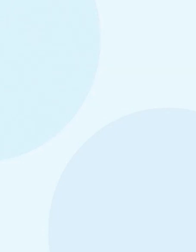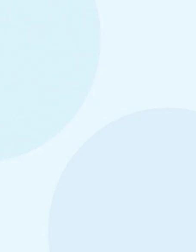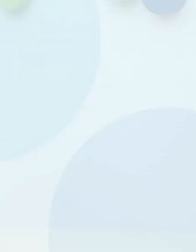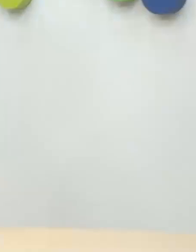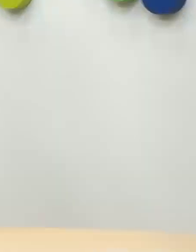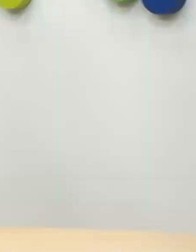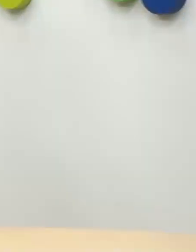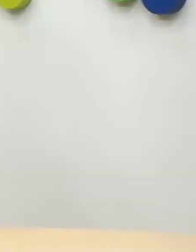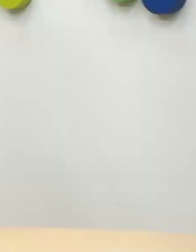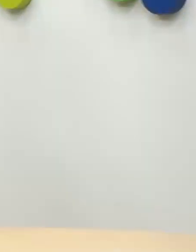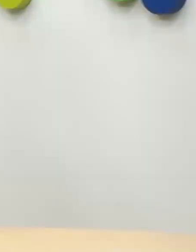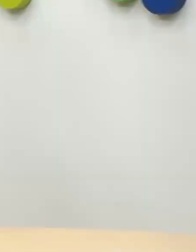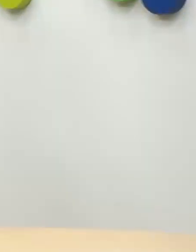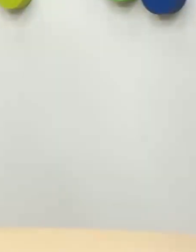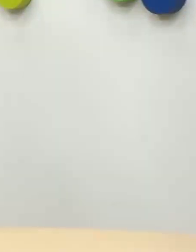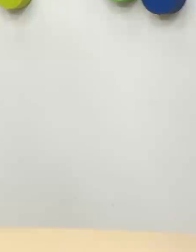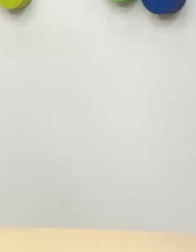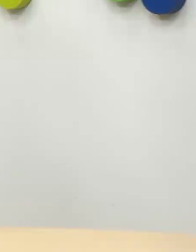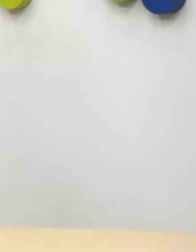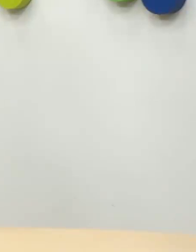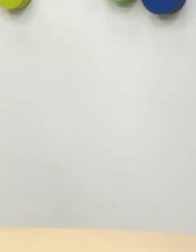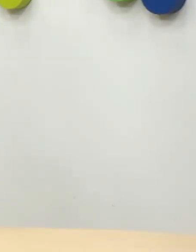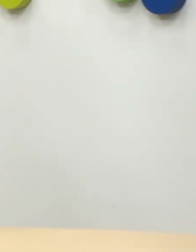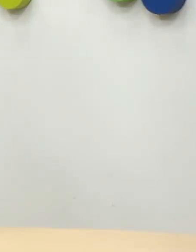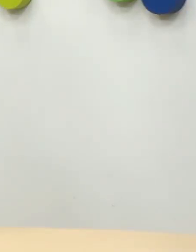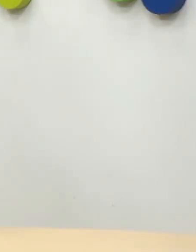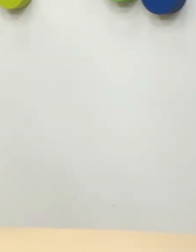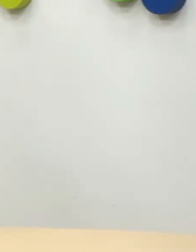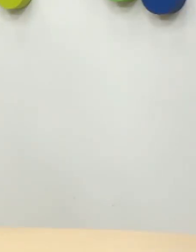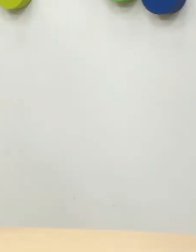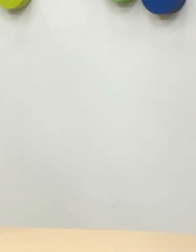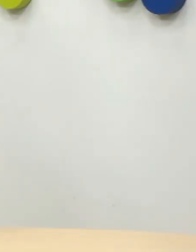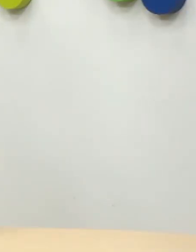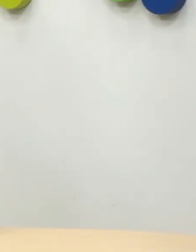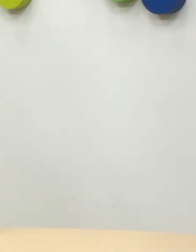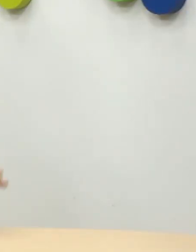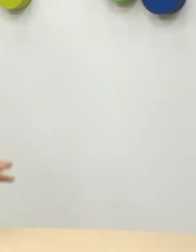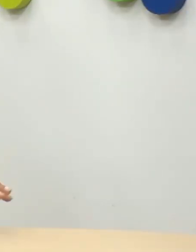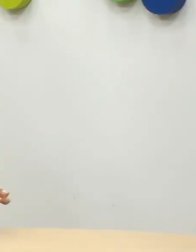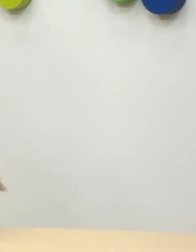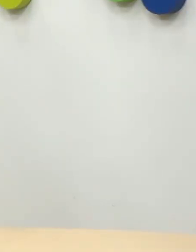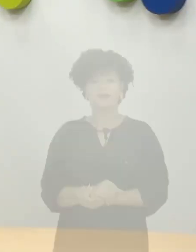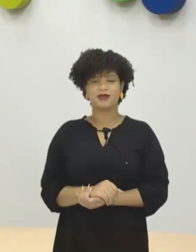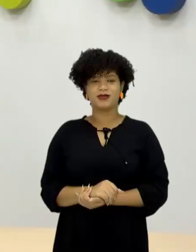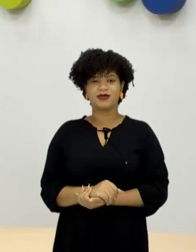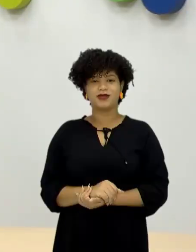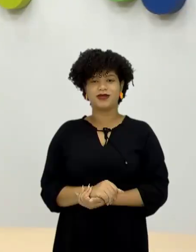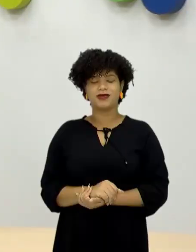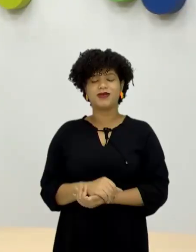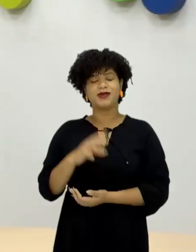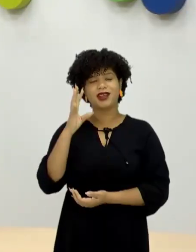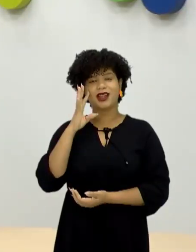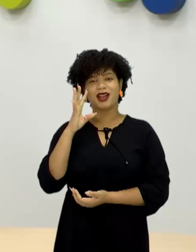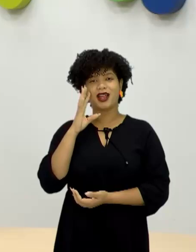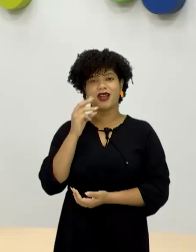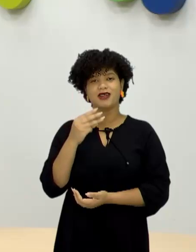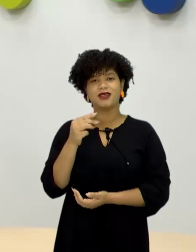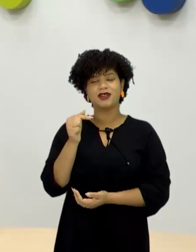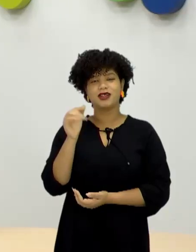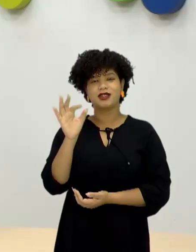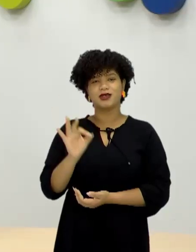Acabou. Nossa, Mauro, ó, escrita 37% responderam, música e